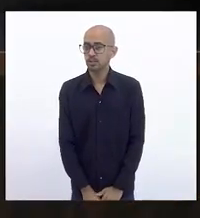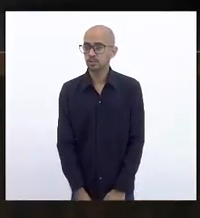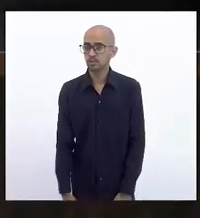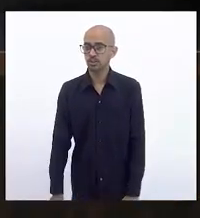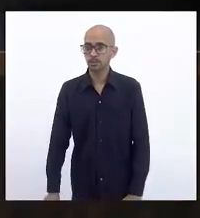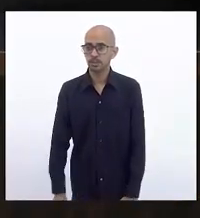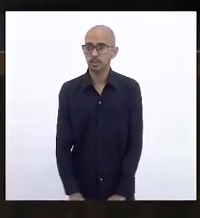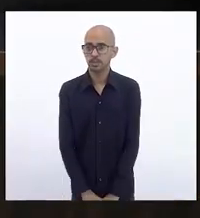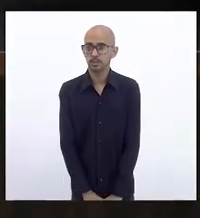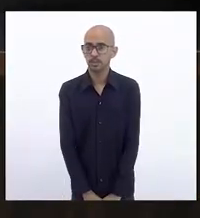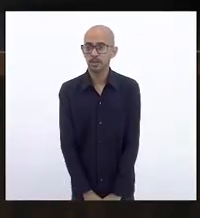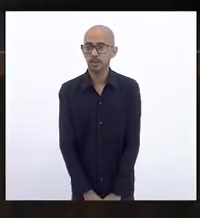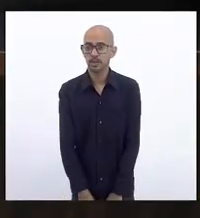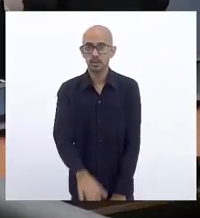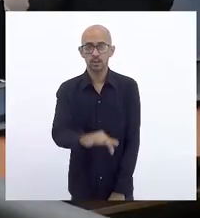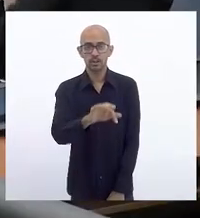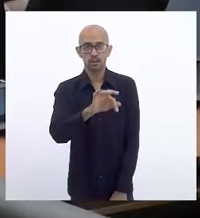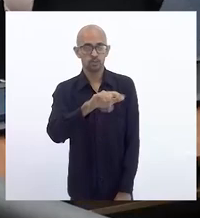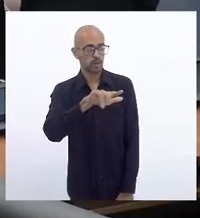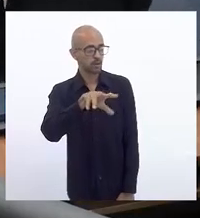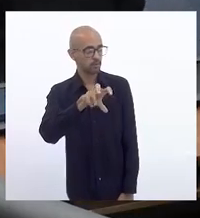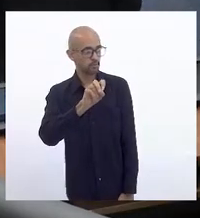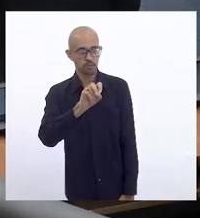Deputado Flávio Serafini, por favor.